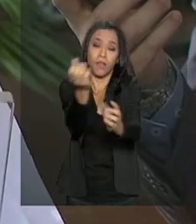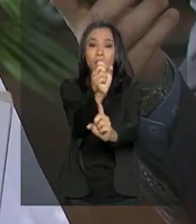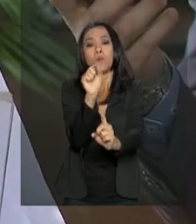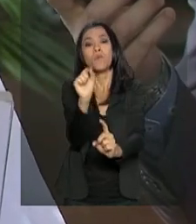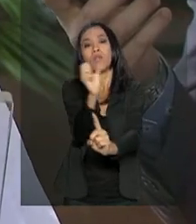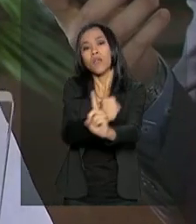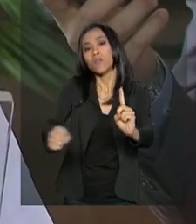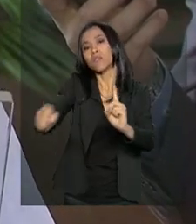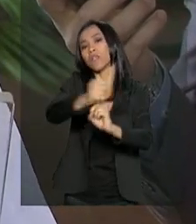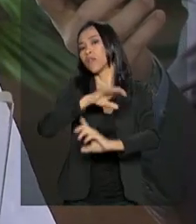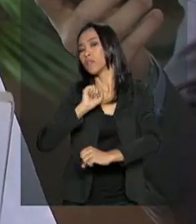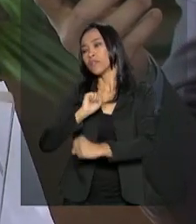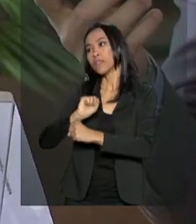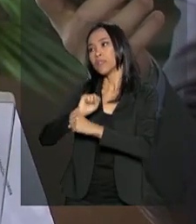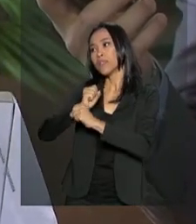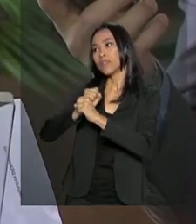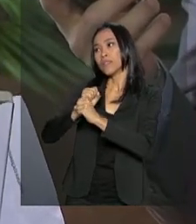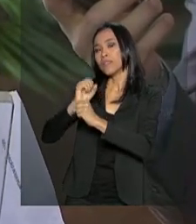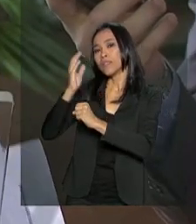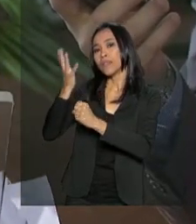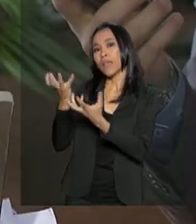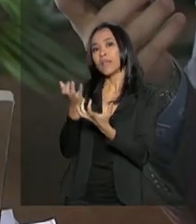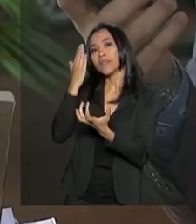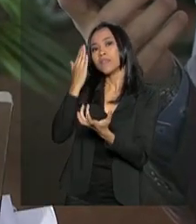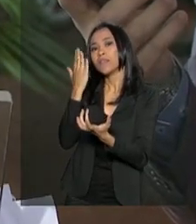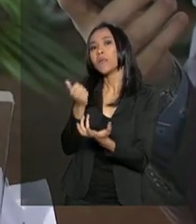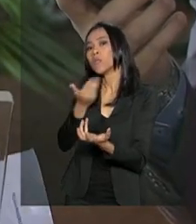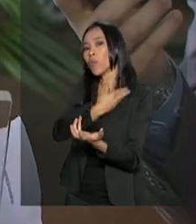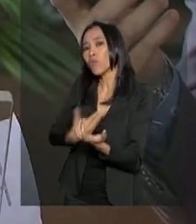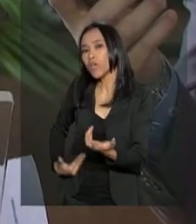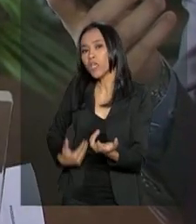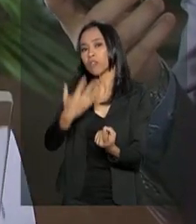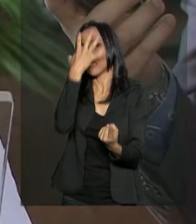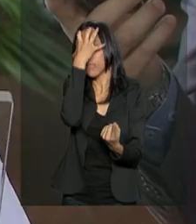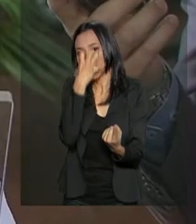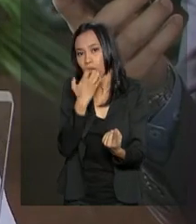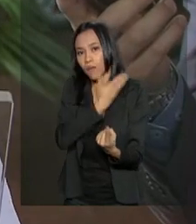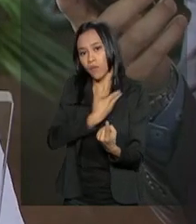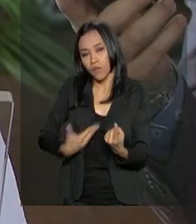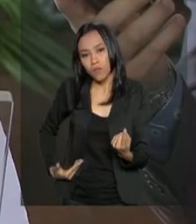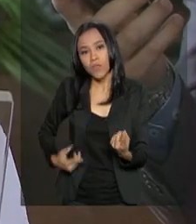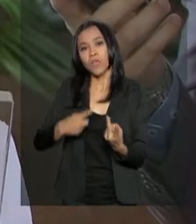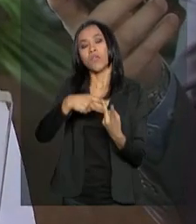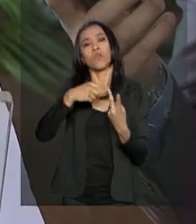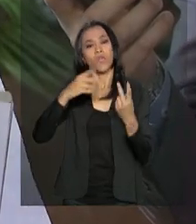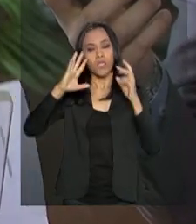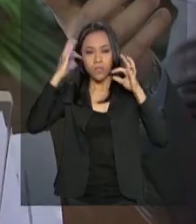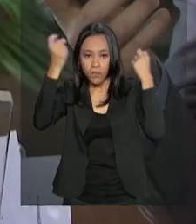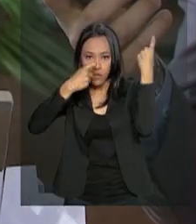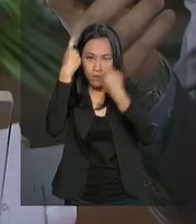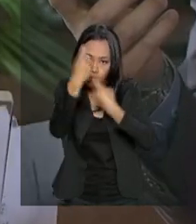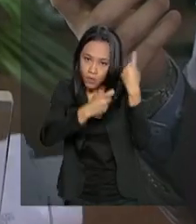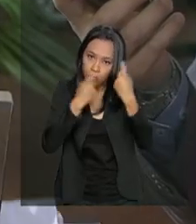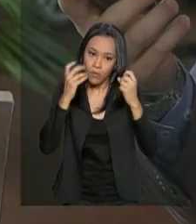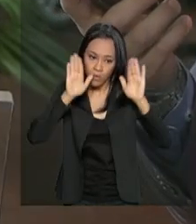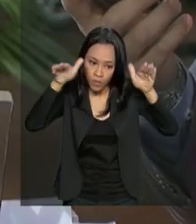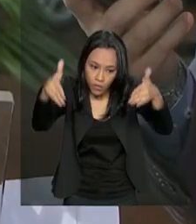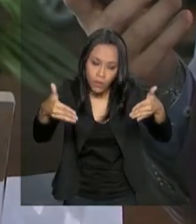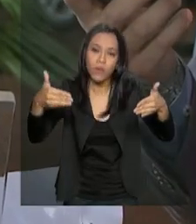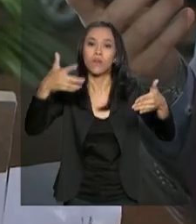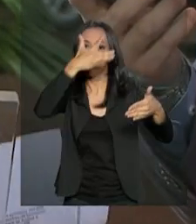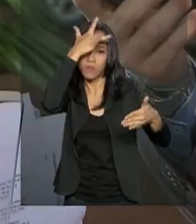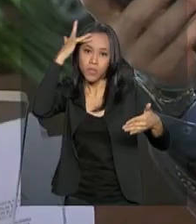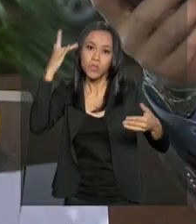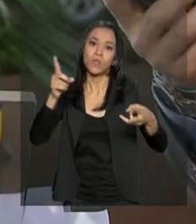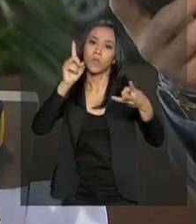espera da gente um governo sério honesto voltado para as pessoas e chuto